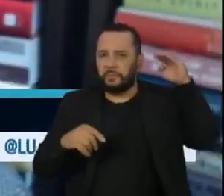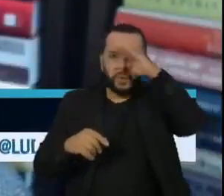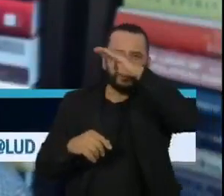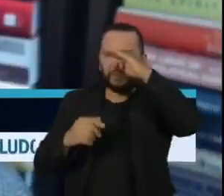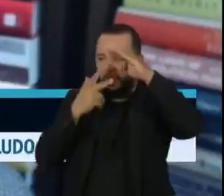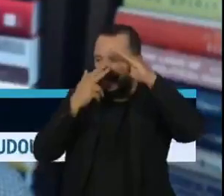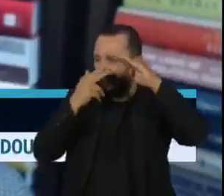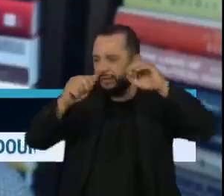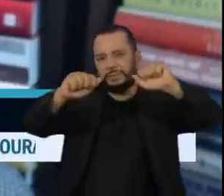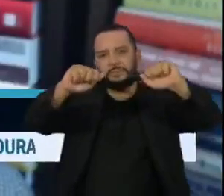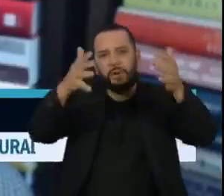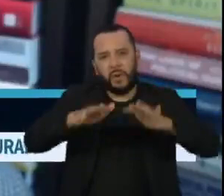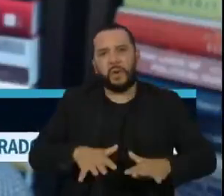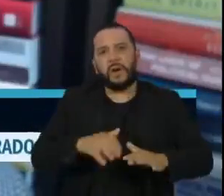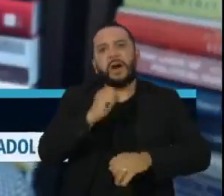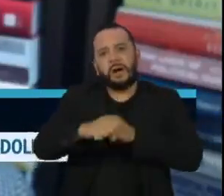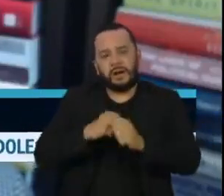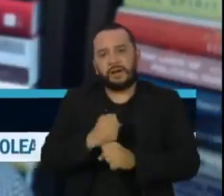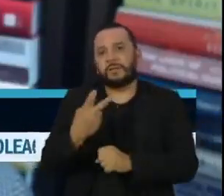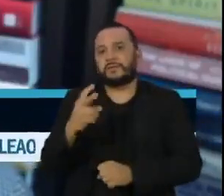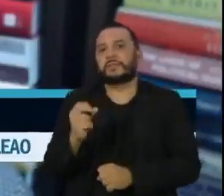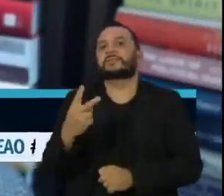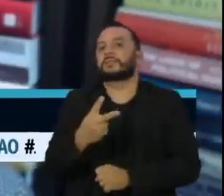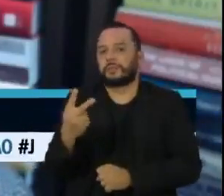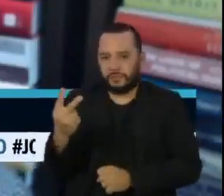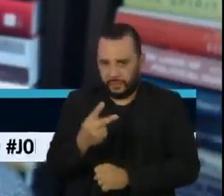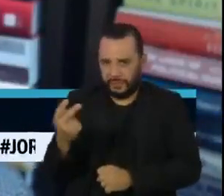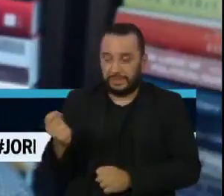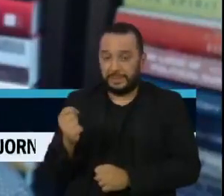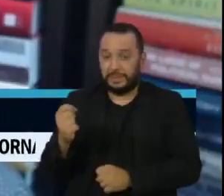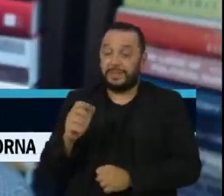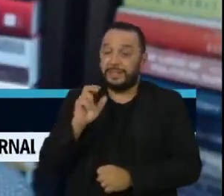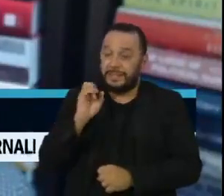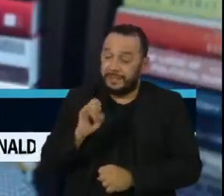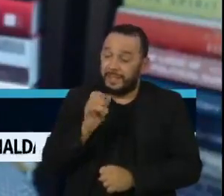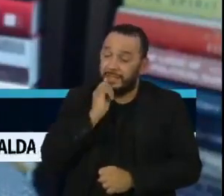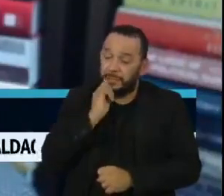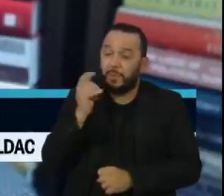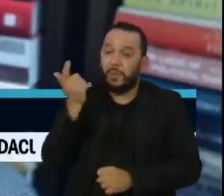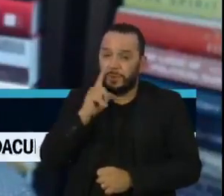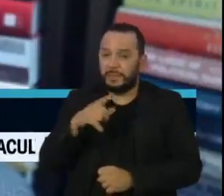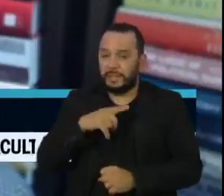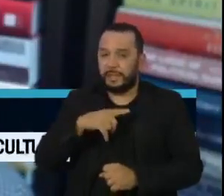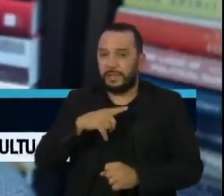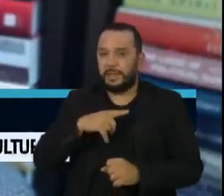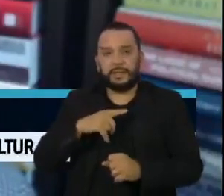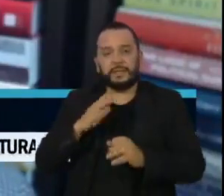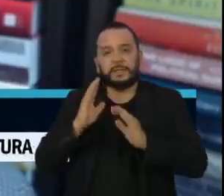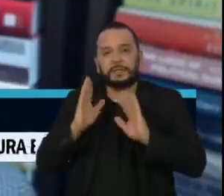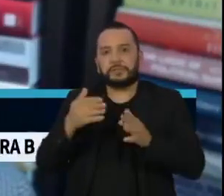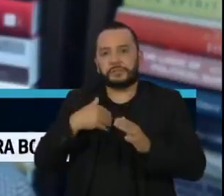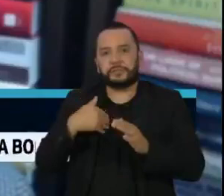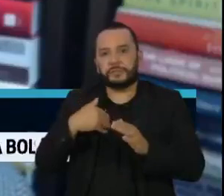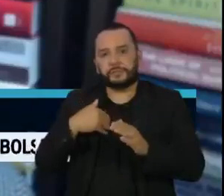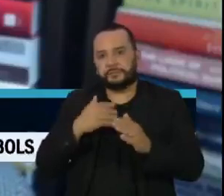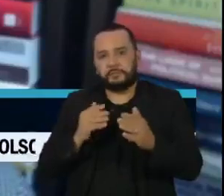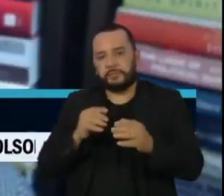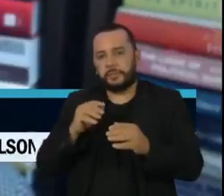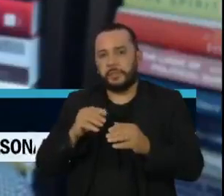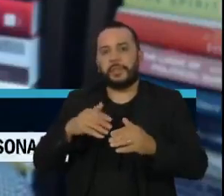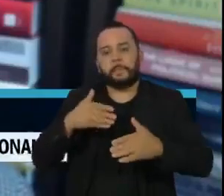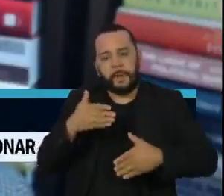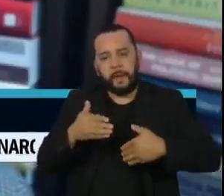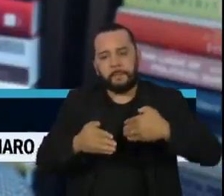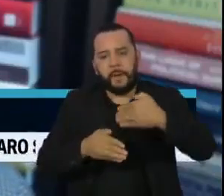em 2022 e supondo que eventualmente ele consiga passar por toda essa barreira, vá para o segundo turno e seja